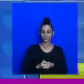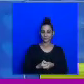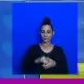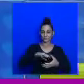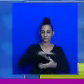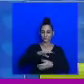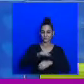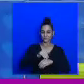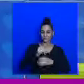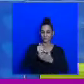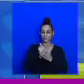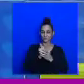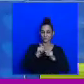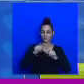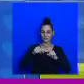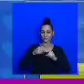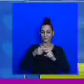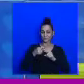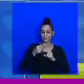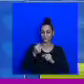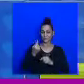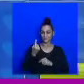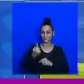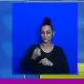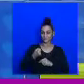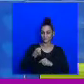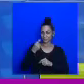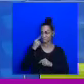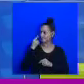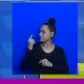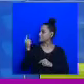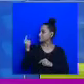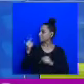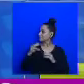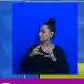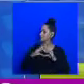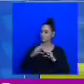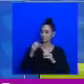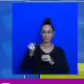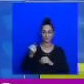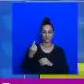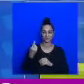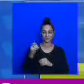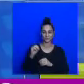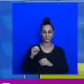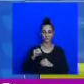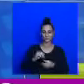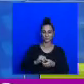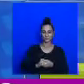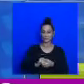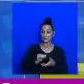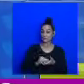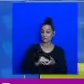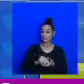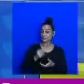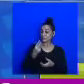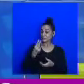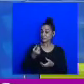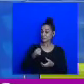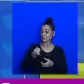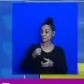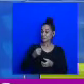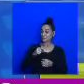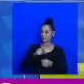O Globo girando, você chamando, mais um número chegando. Bola branca, número 10. Branca, 10. Faltam 2